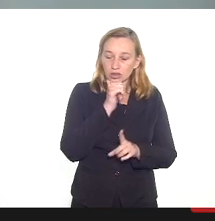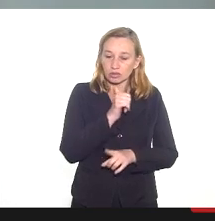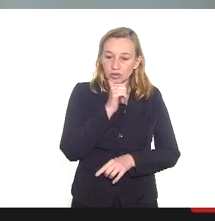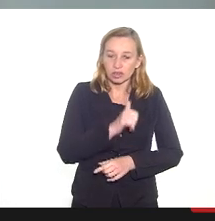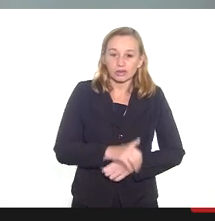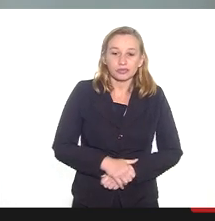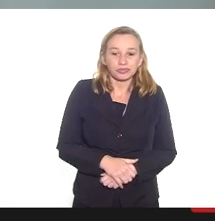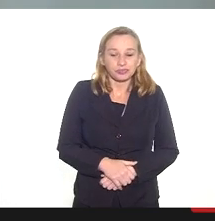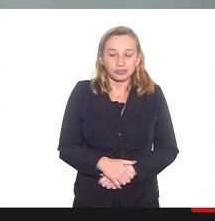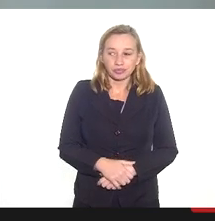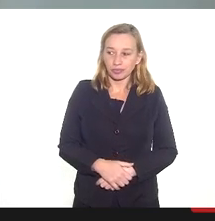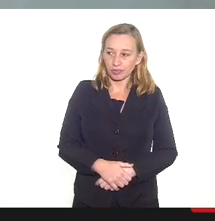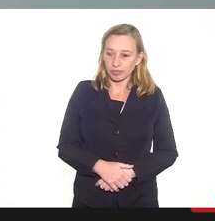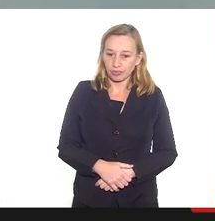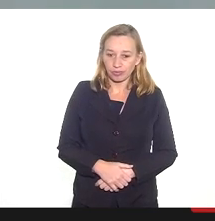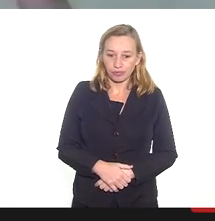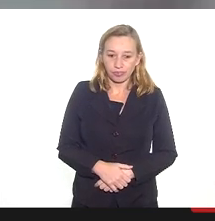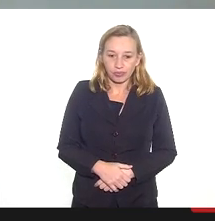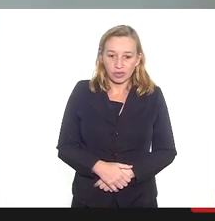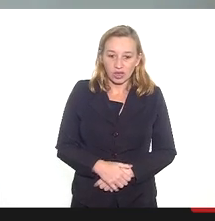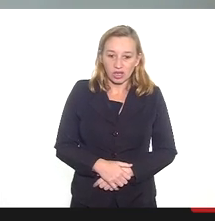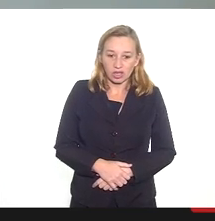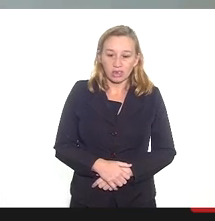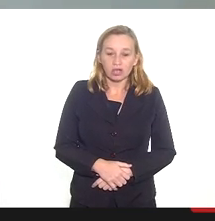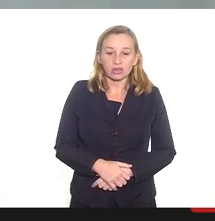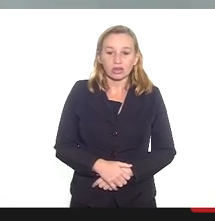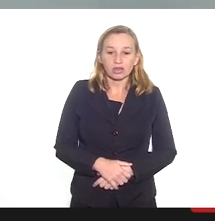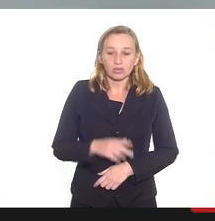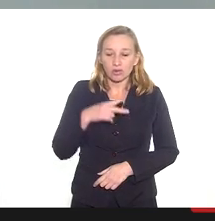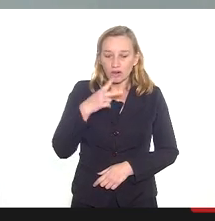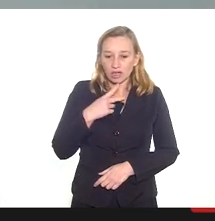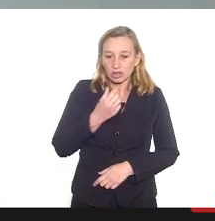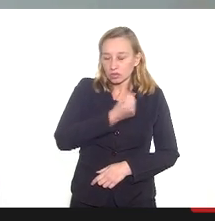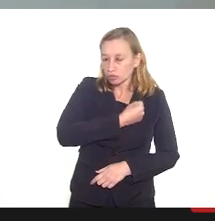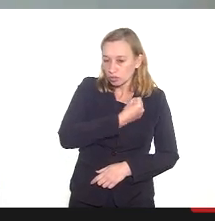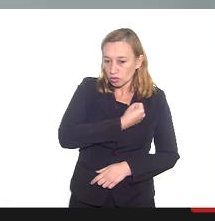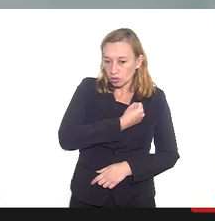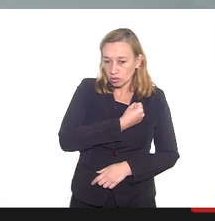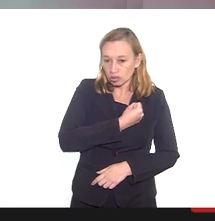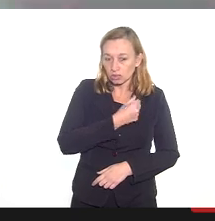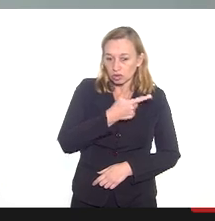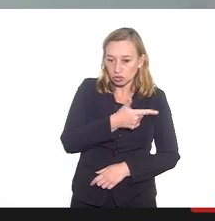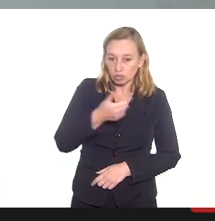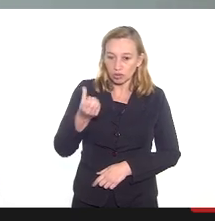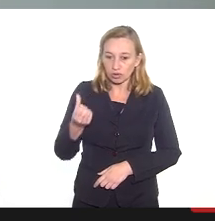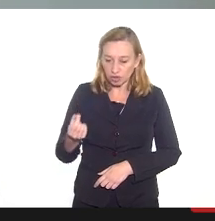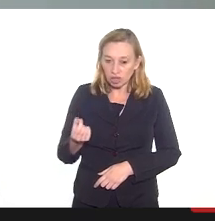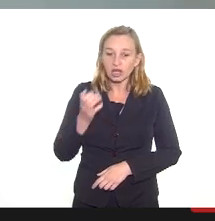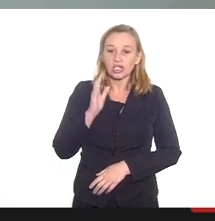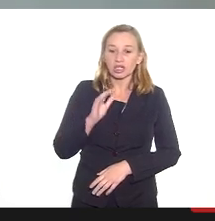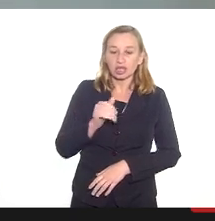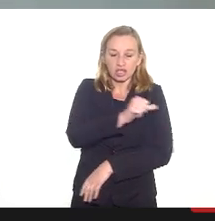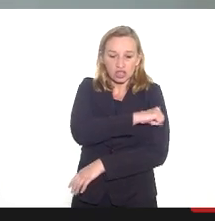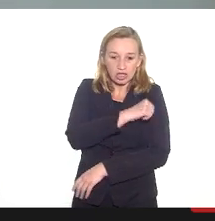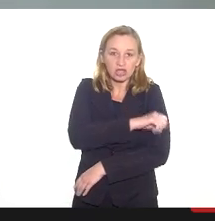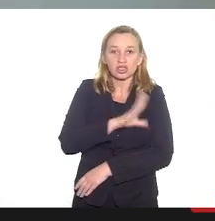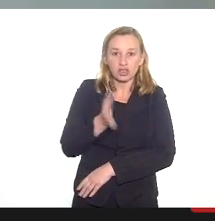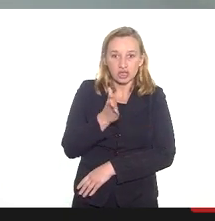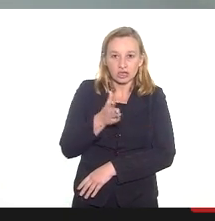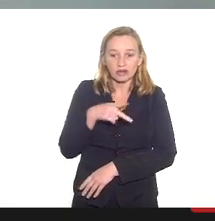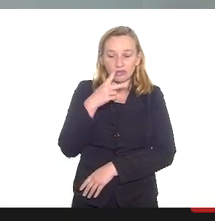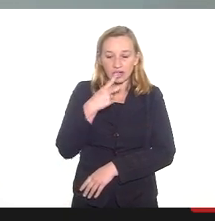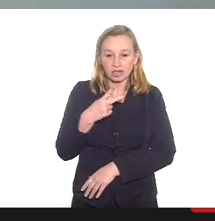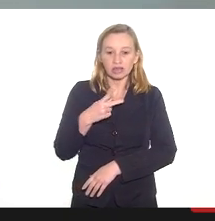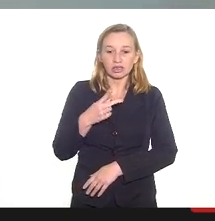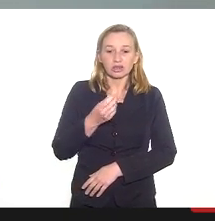Brasil, infelizmente. Eu não vou ficar nos dados de 2020, porque a Rejane já está trazendo dados mais atuais, a